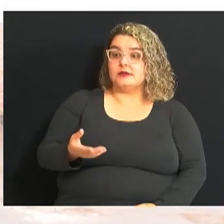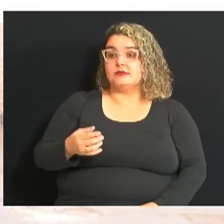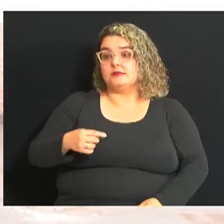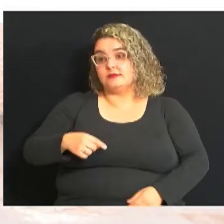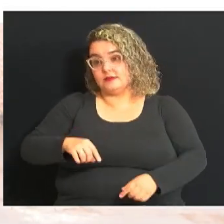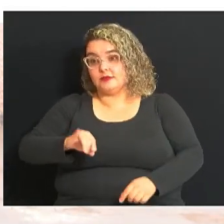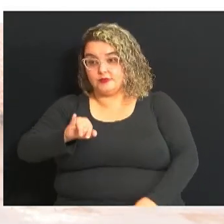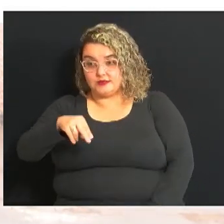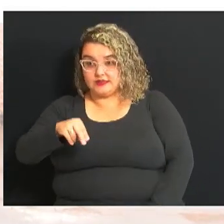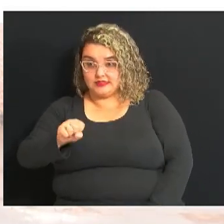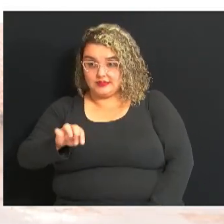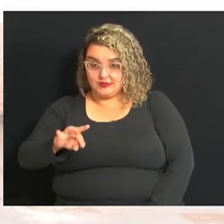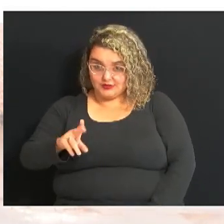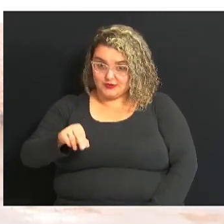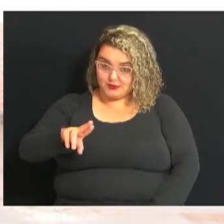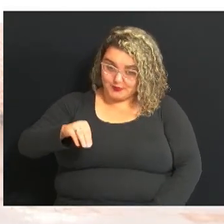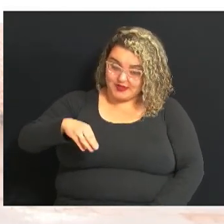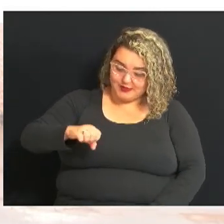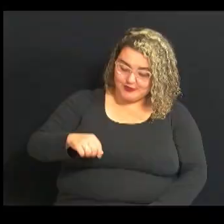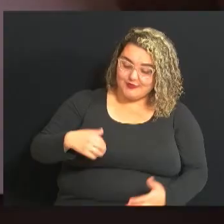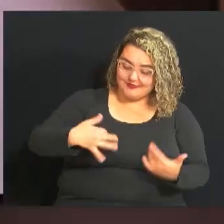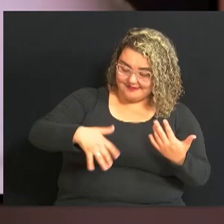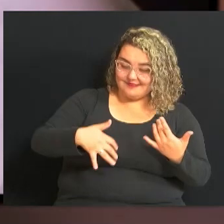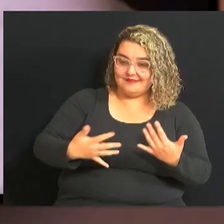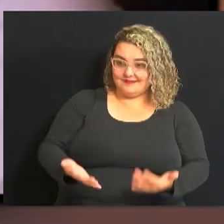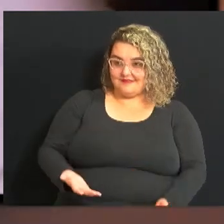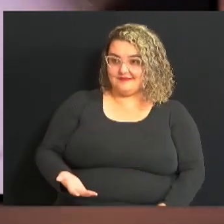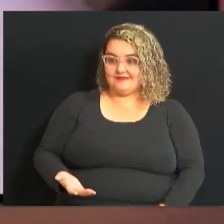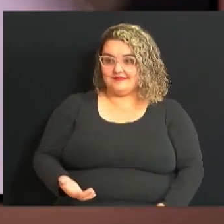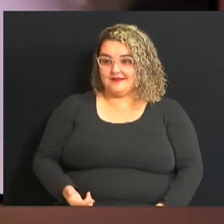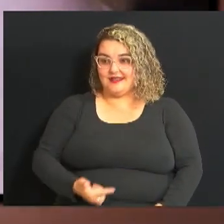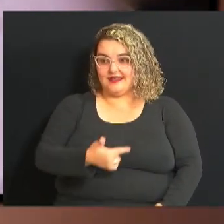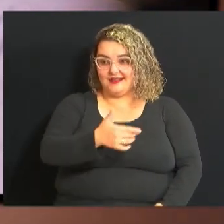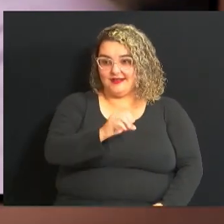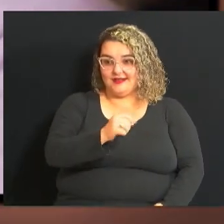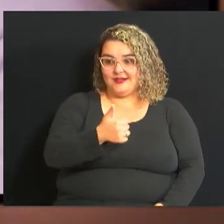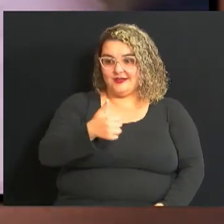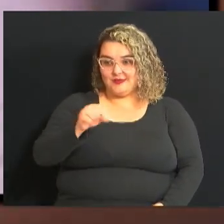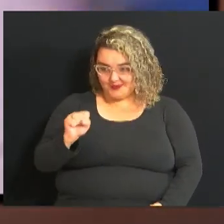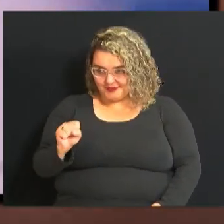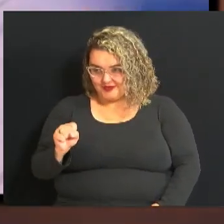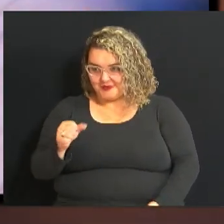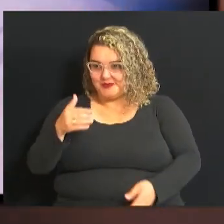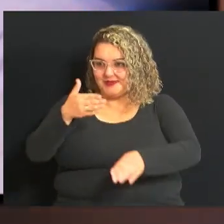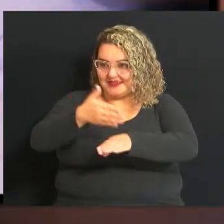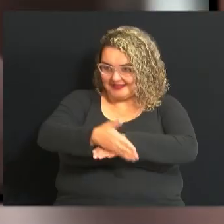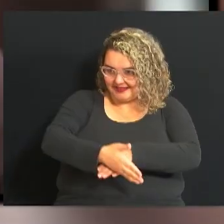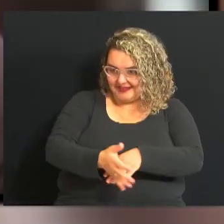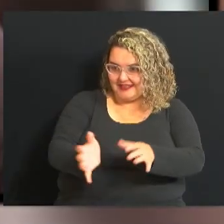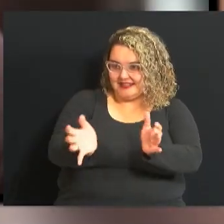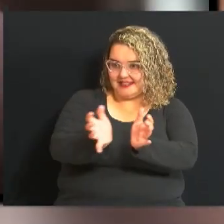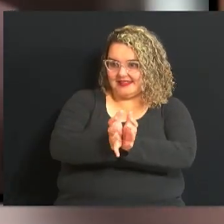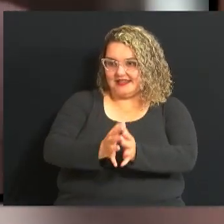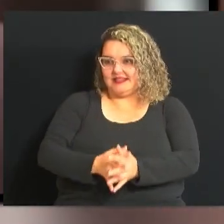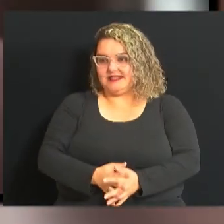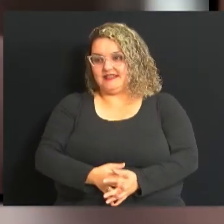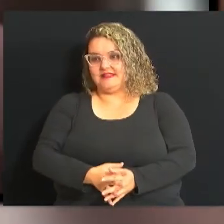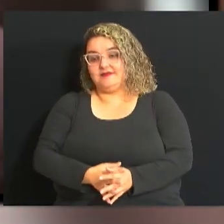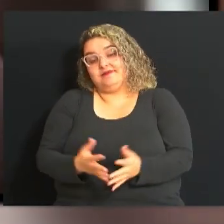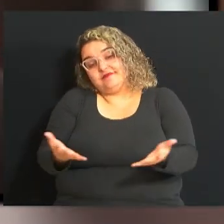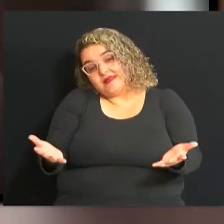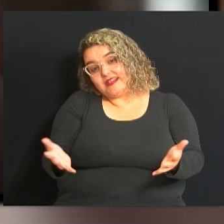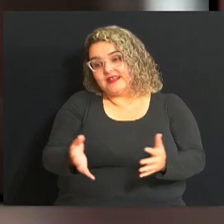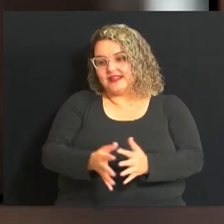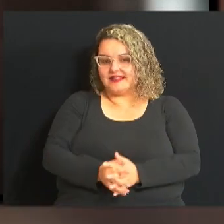toco e acabei entrando em 2018 no grupo. E